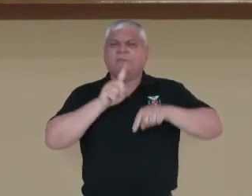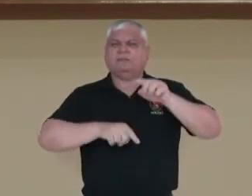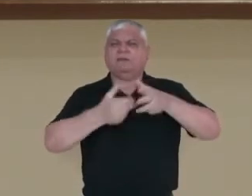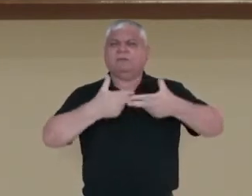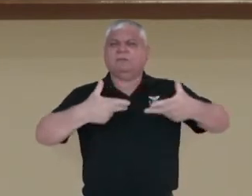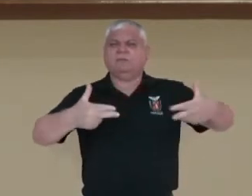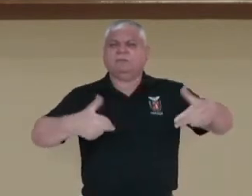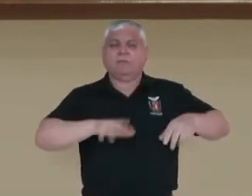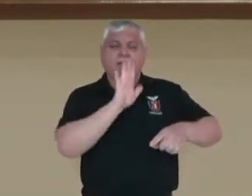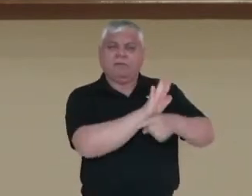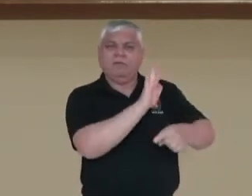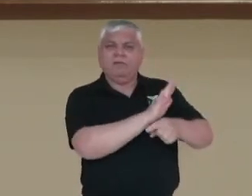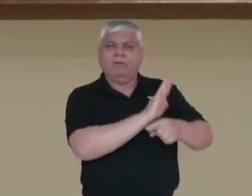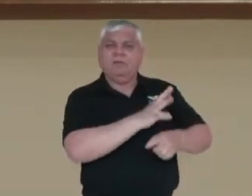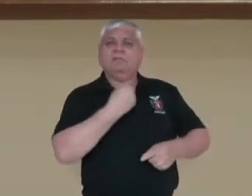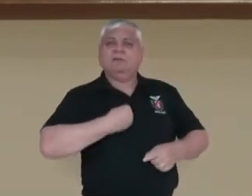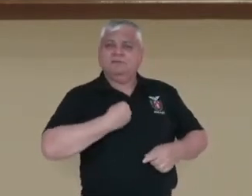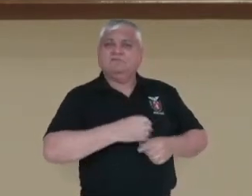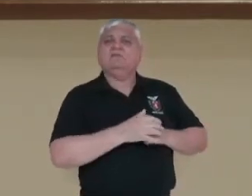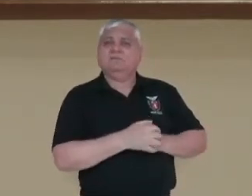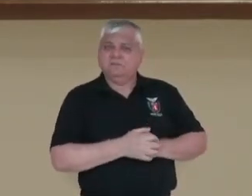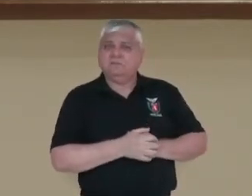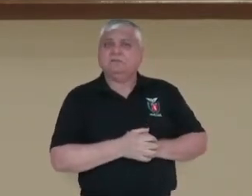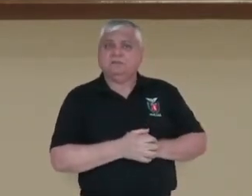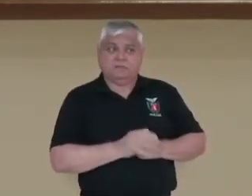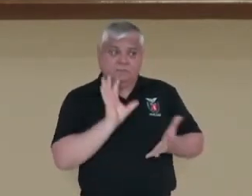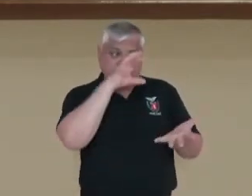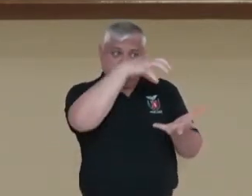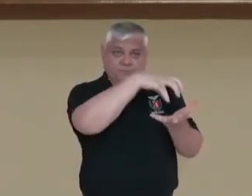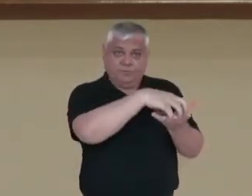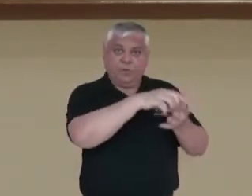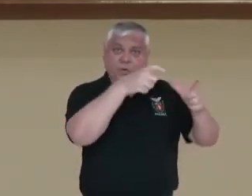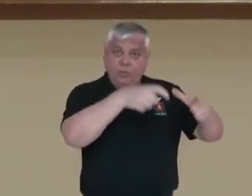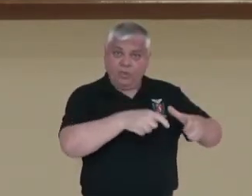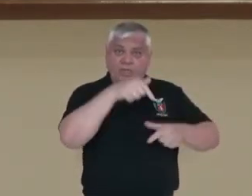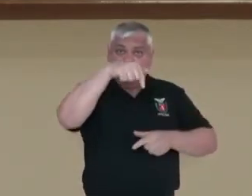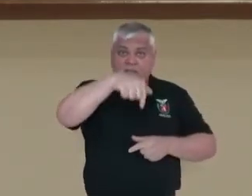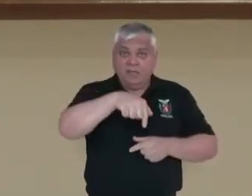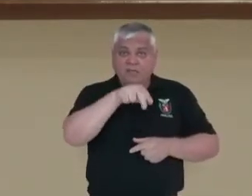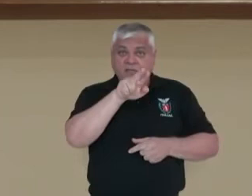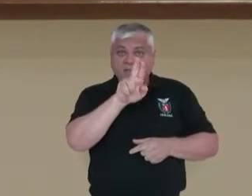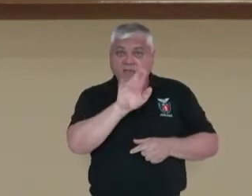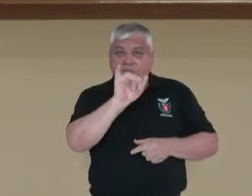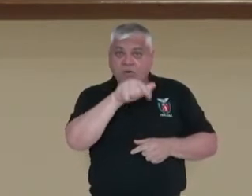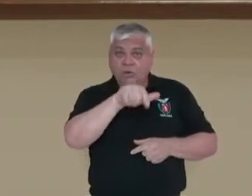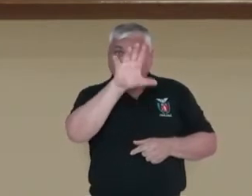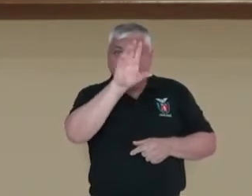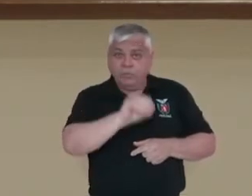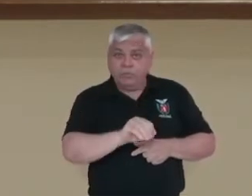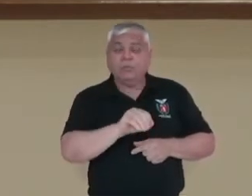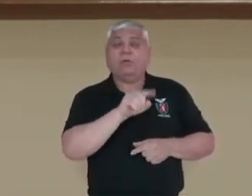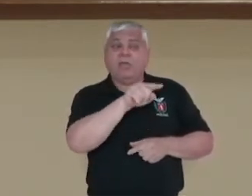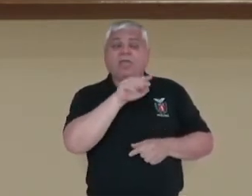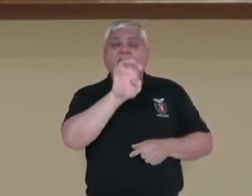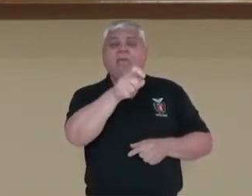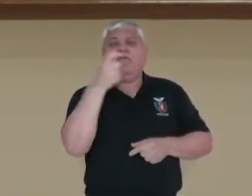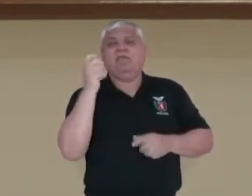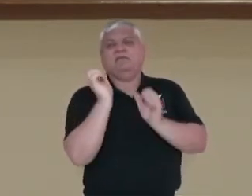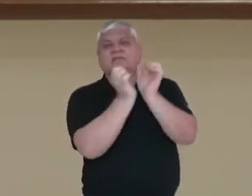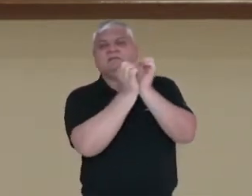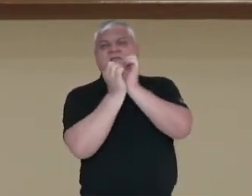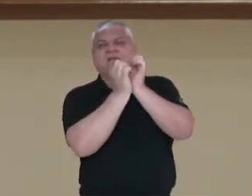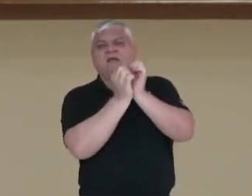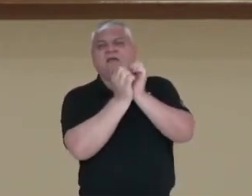de sobrevivência nesse quilombo. Então, o quilombo é o refúgio dos ex-escravos, né, dos escravos